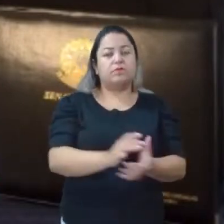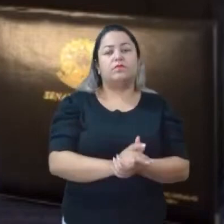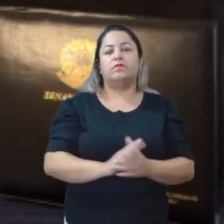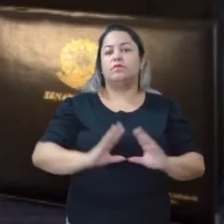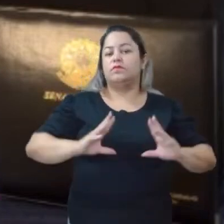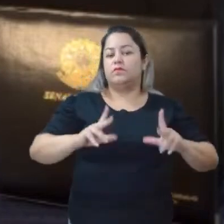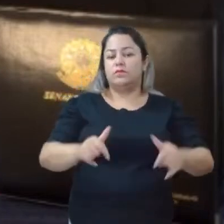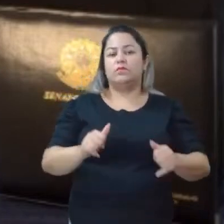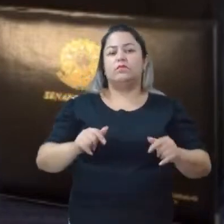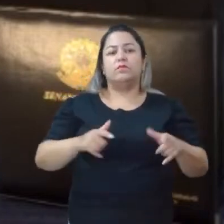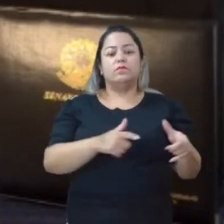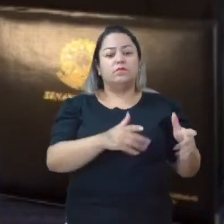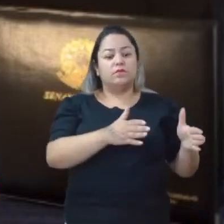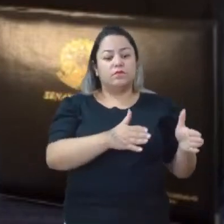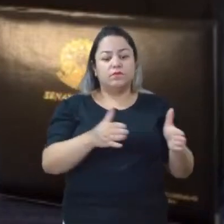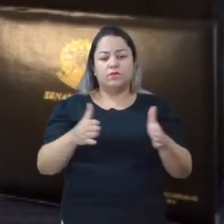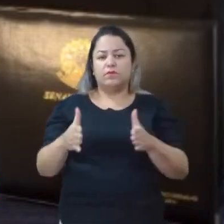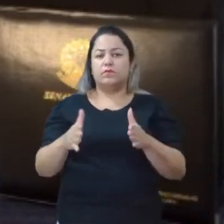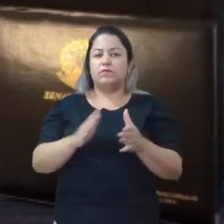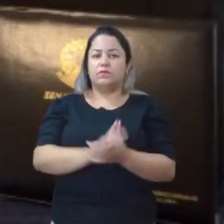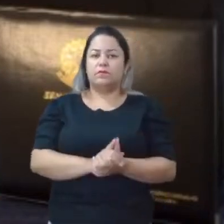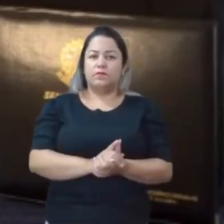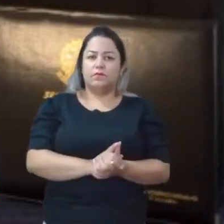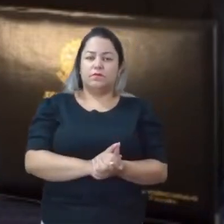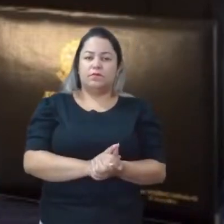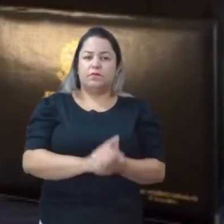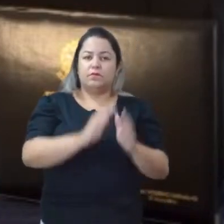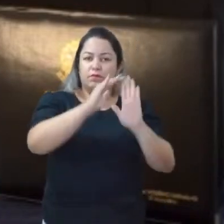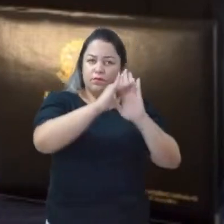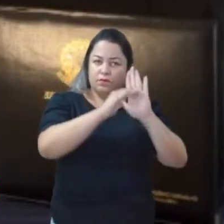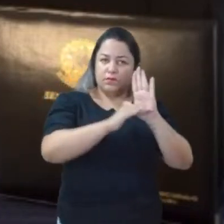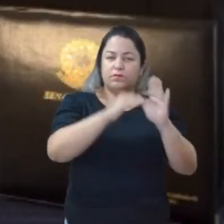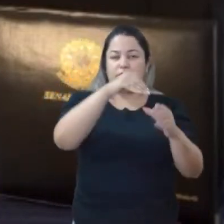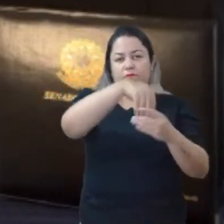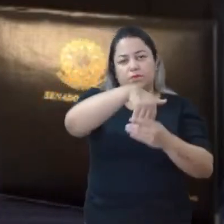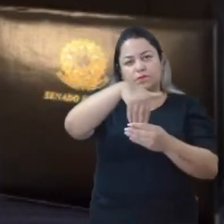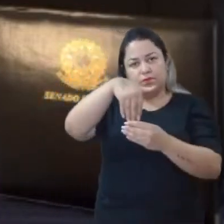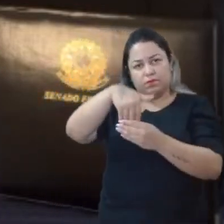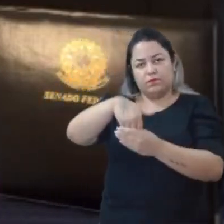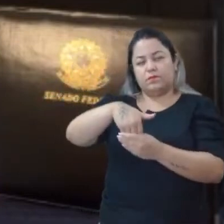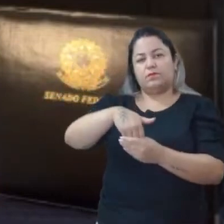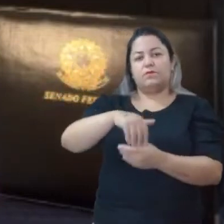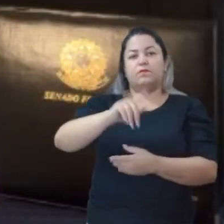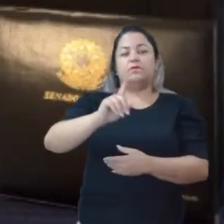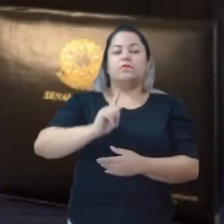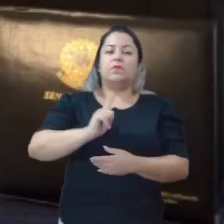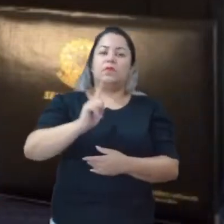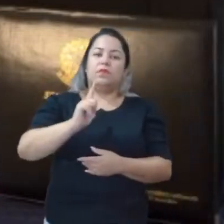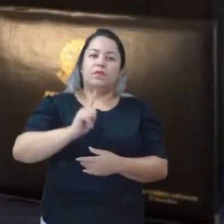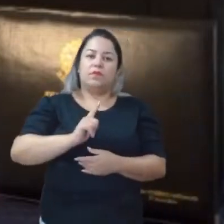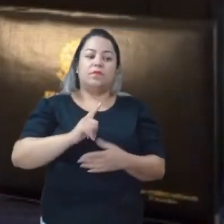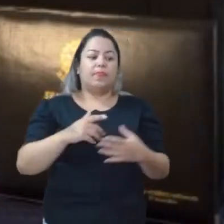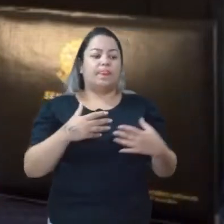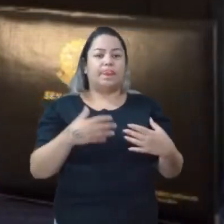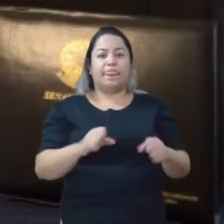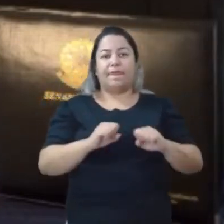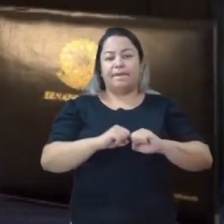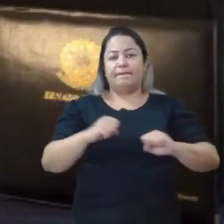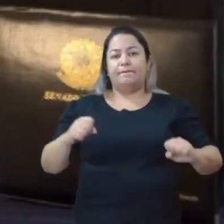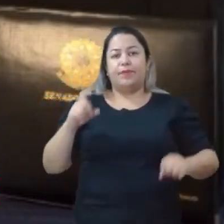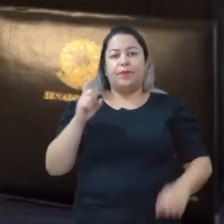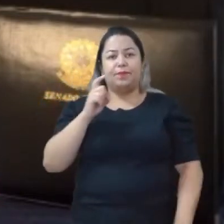os níveis. A violência nos programas eleitorais, que há uma tolerância muito grande com